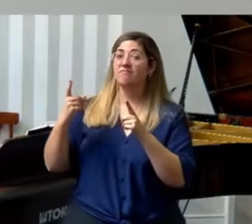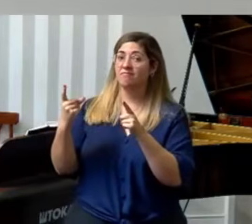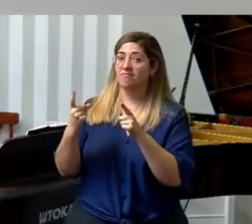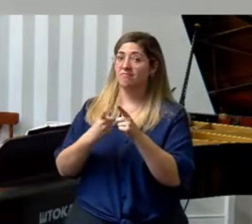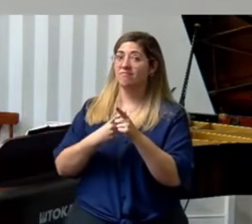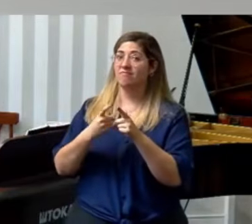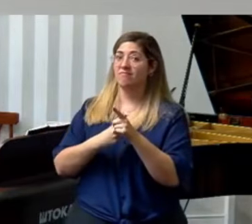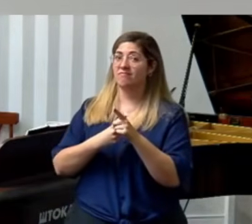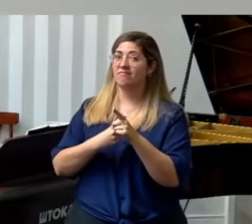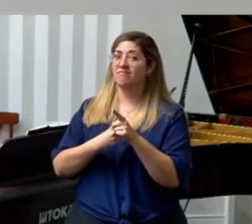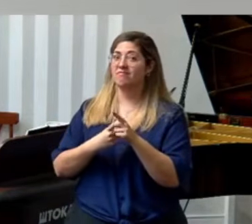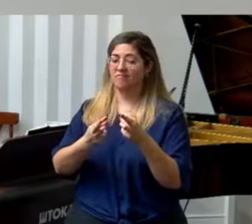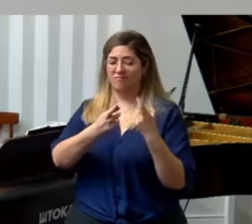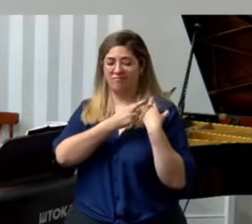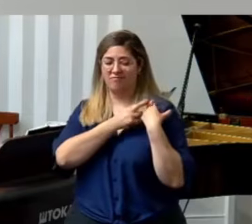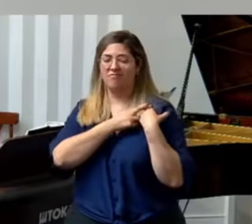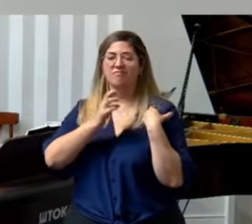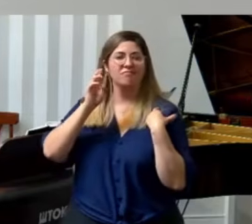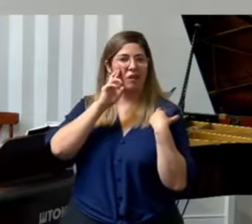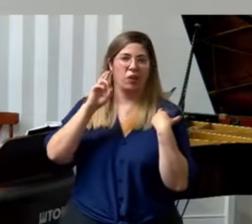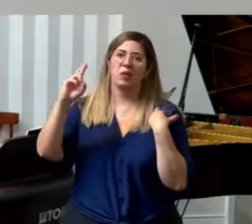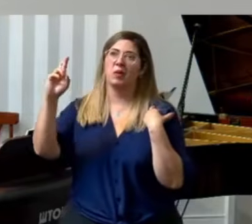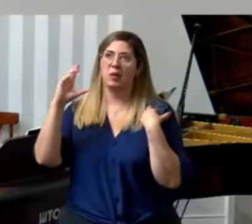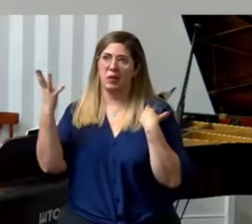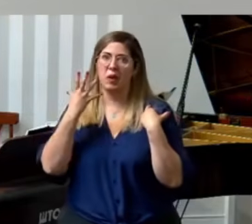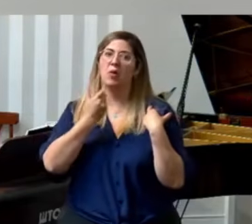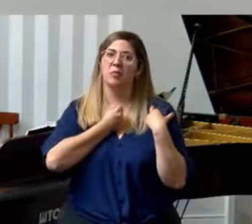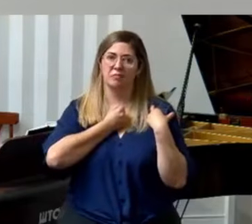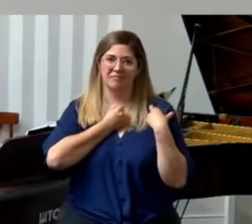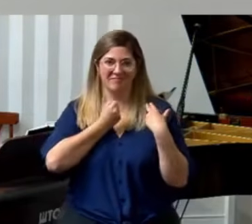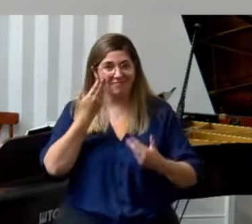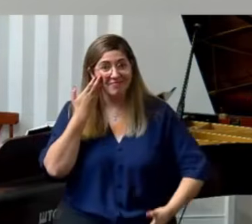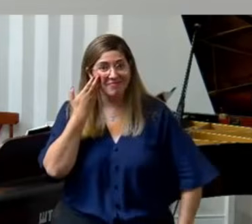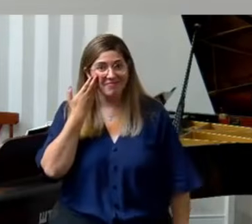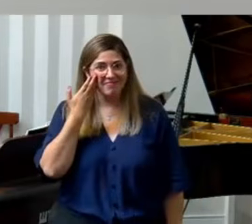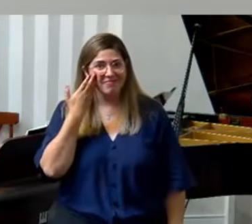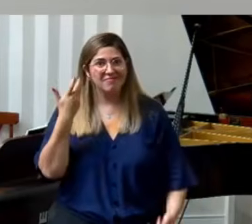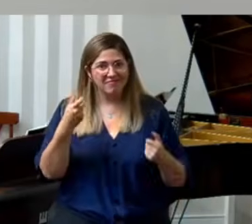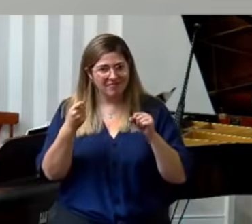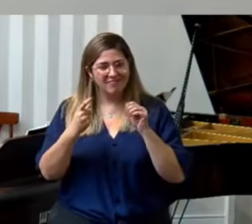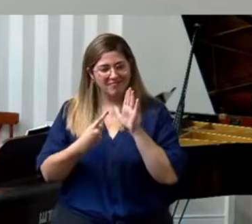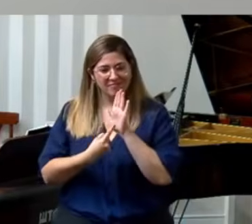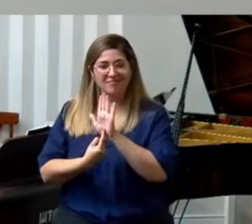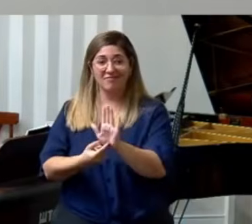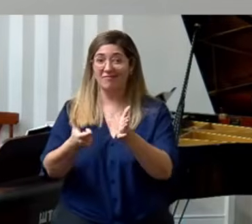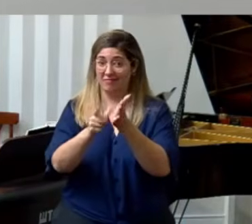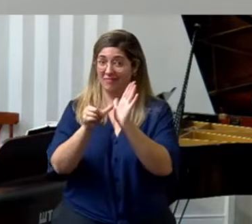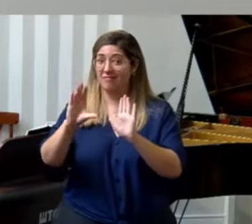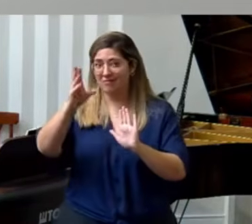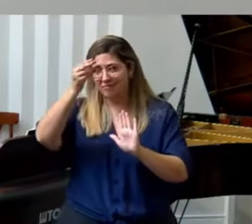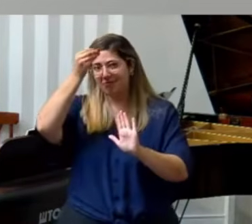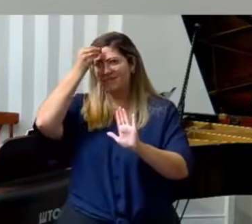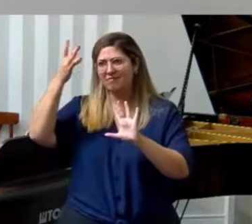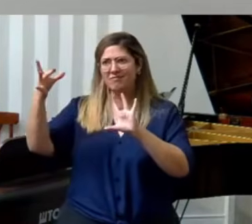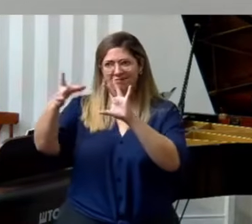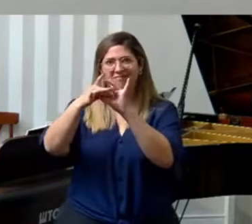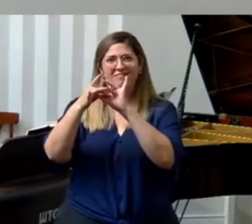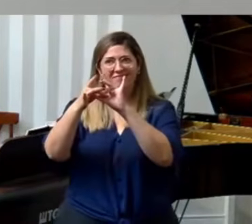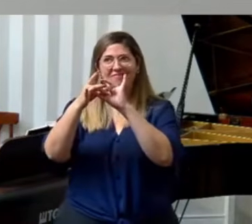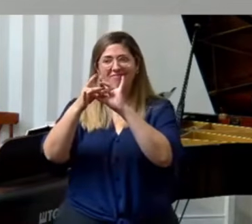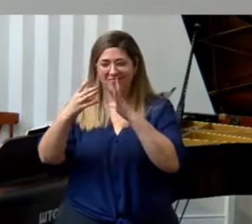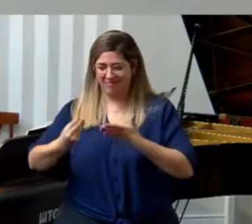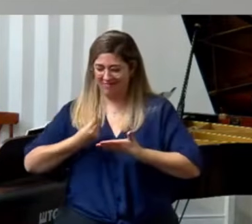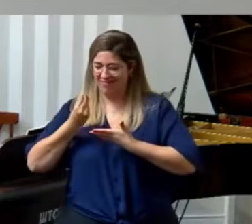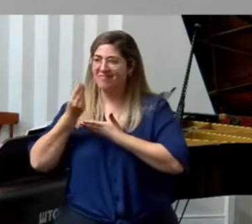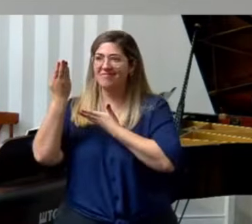compromisso com o único Senhor que os resgatou. Evidenciado pelo cumprimento da lei, pela guarda da aliança, evidenciado por